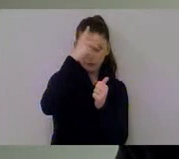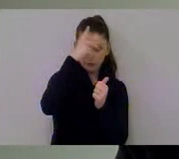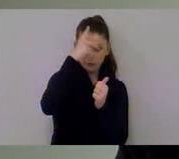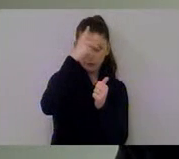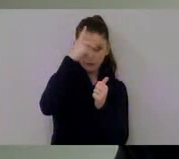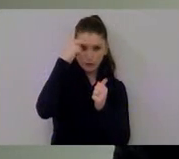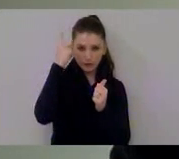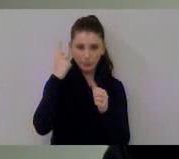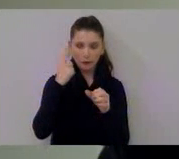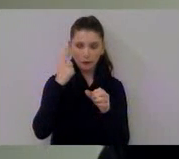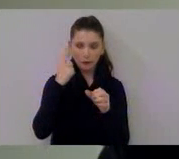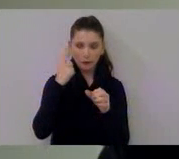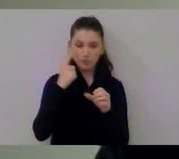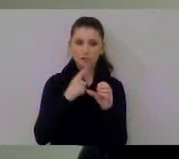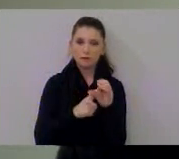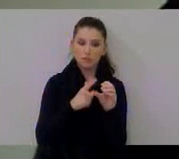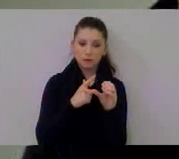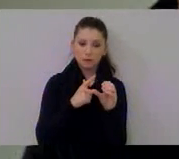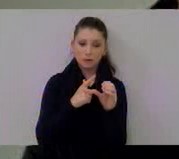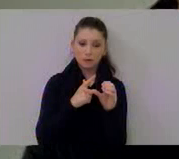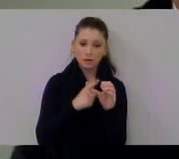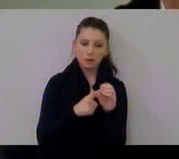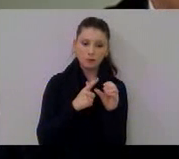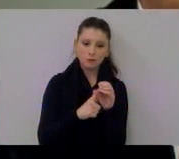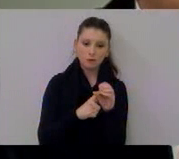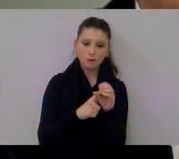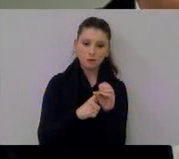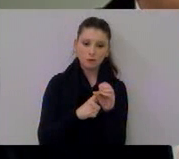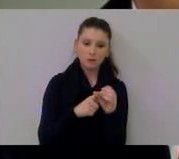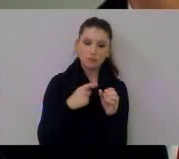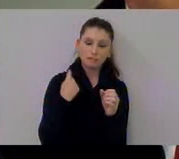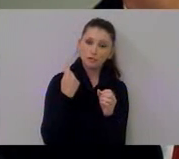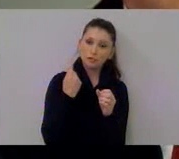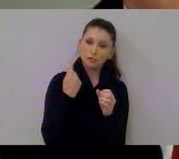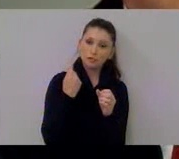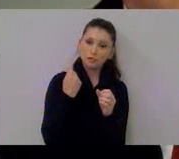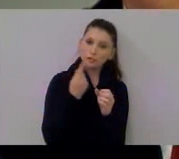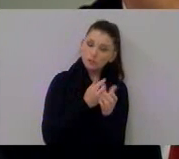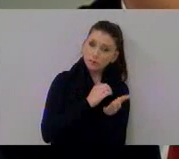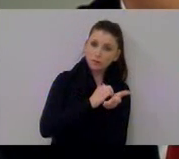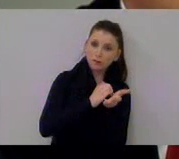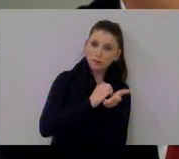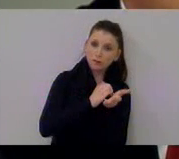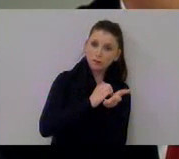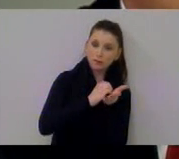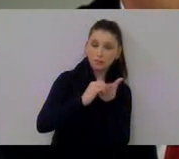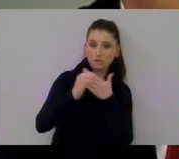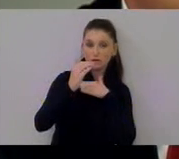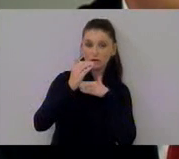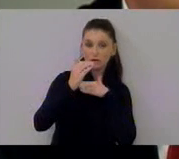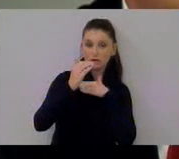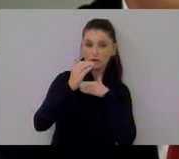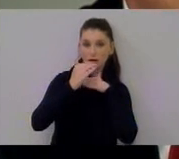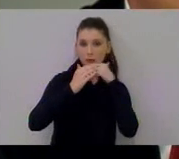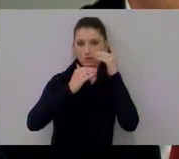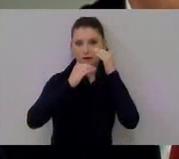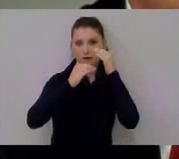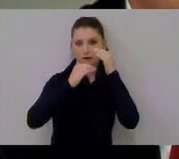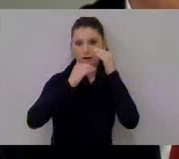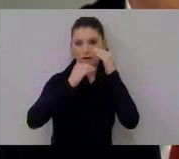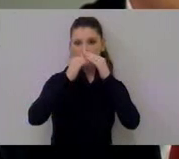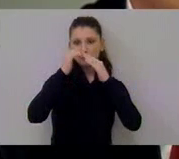e com relação a Secretaria de Obras também. A Secretaria de Obras tem